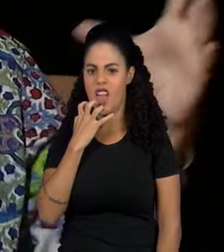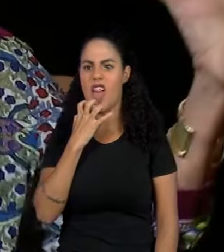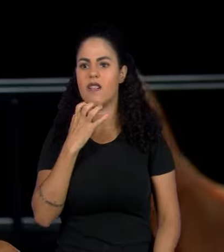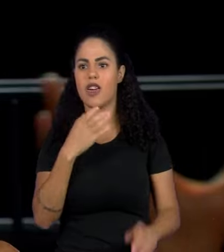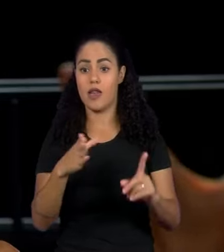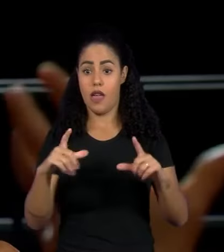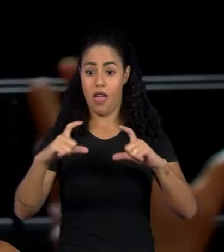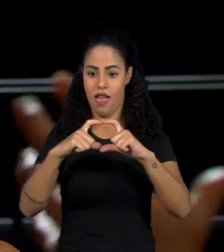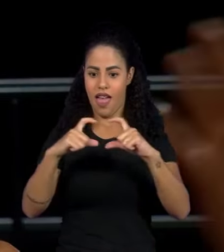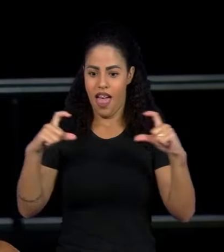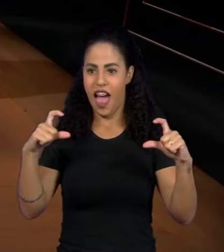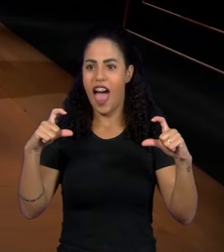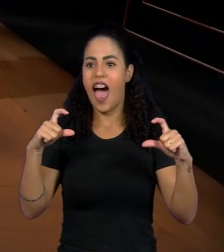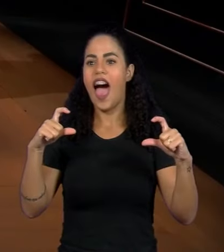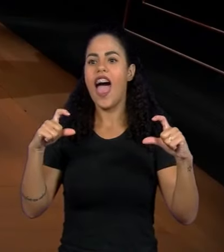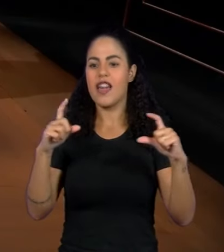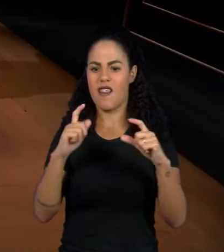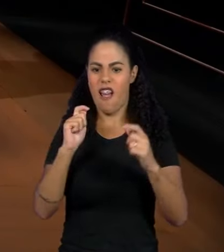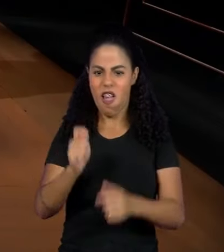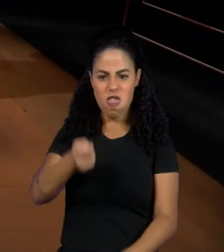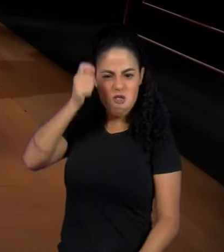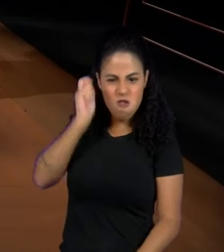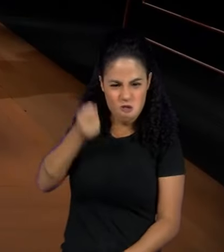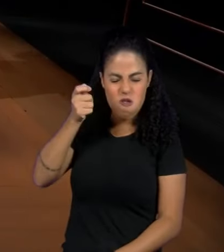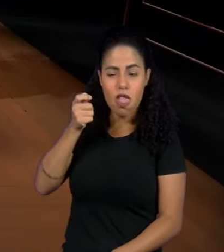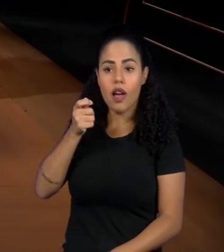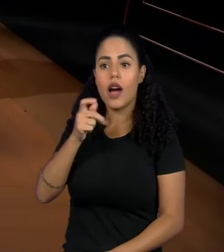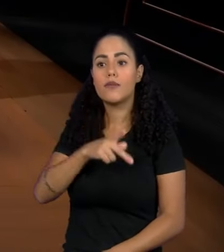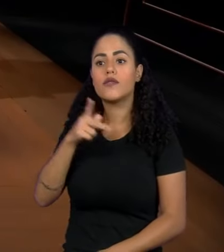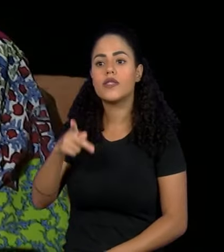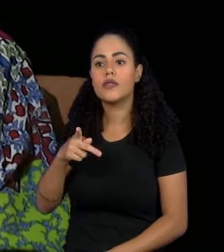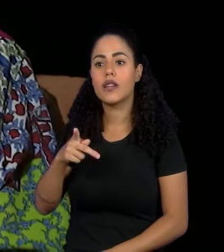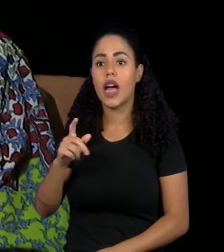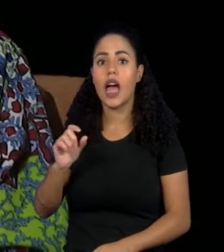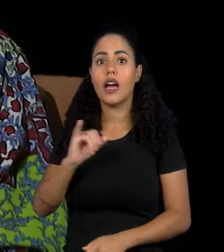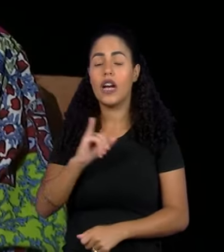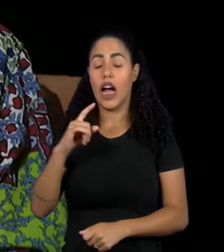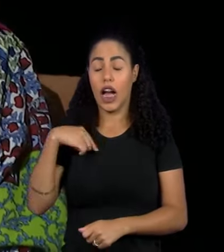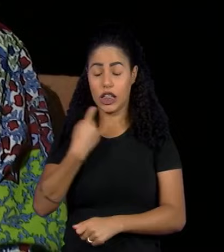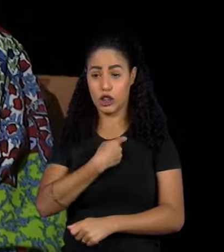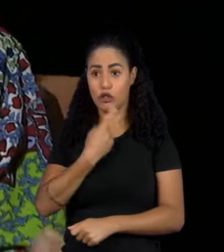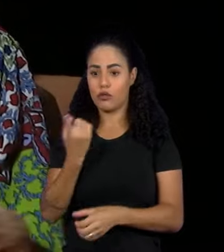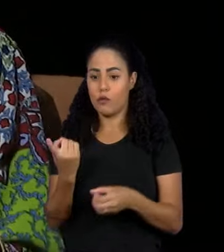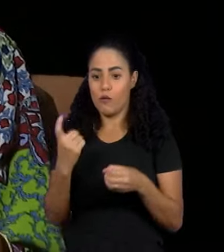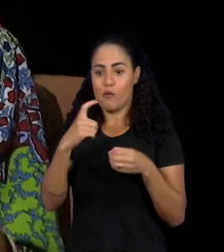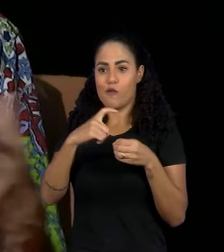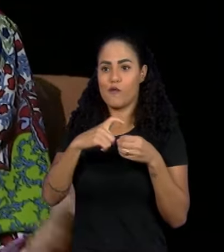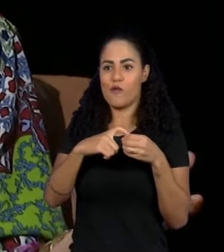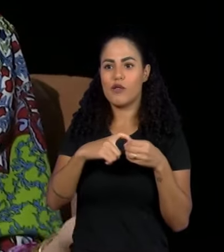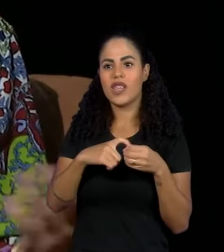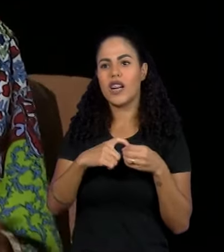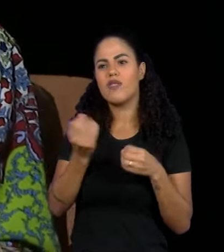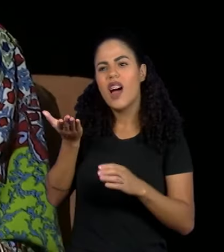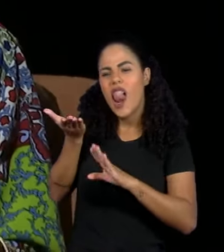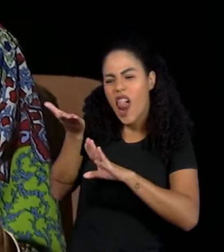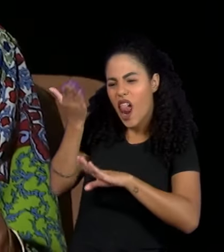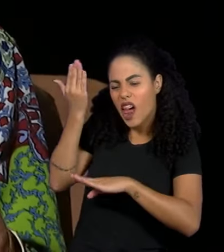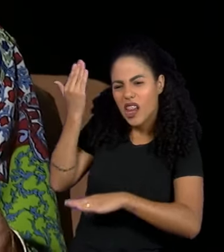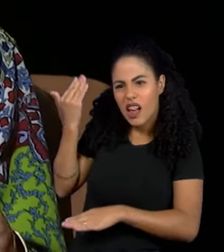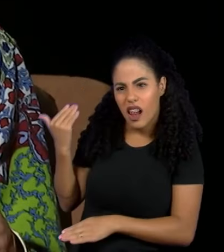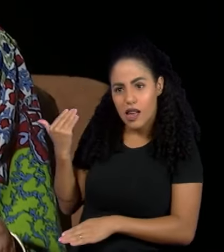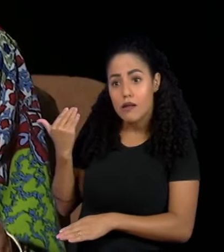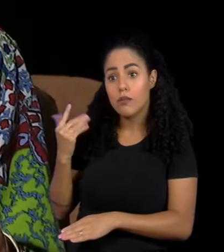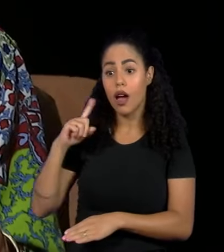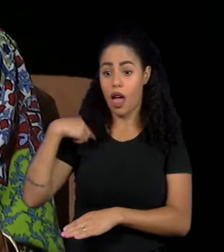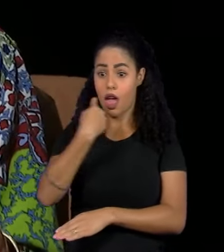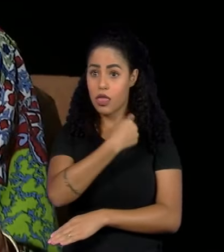uma régua de jarda. Veja só. Na hora que a gente voltava naquela época, né? Na hora